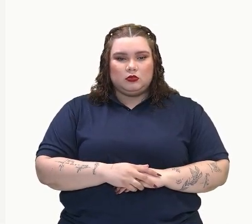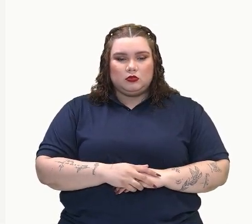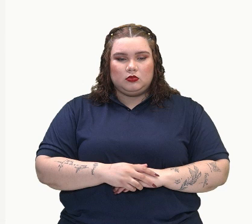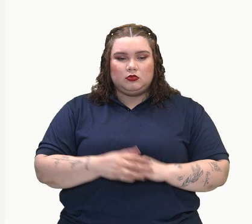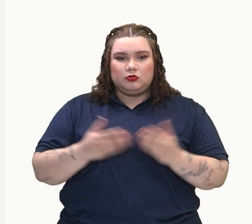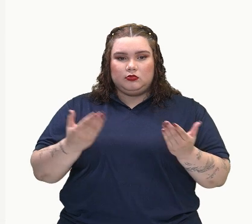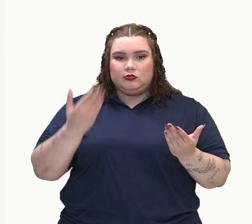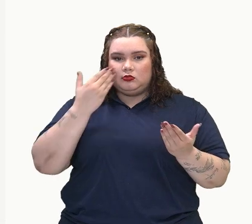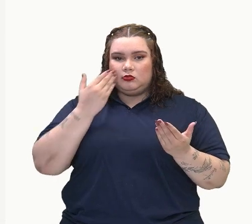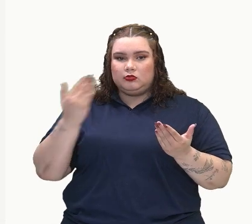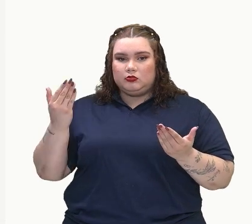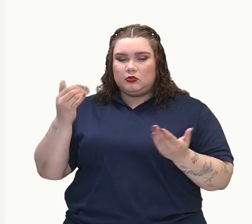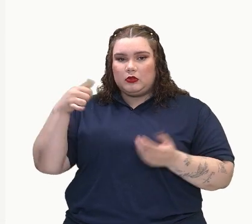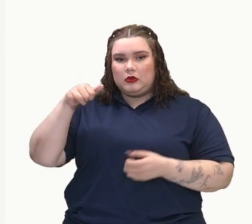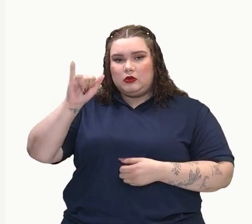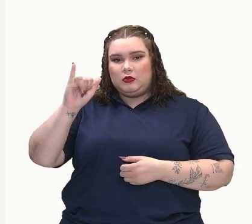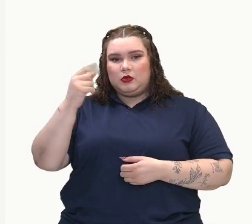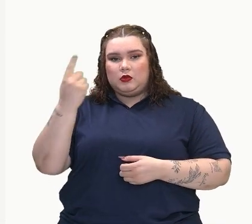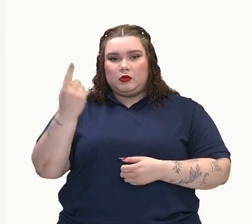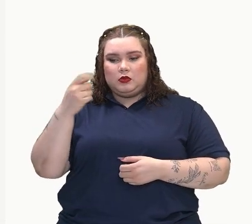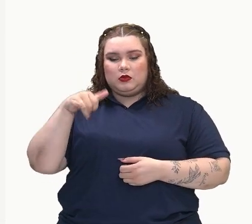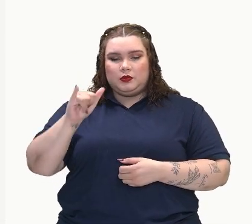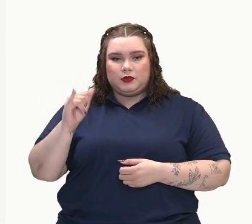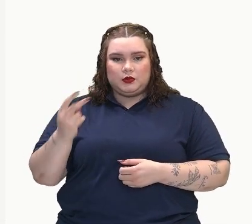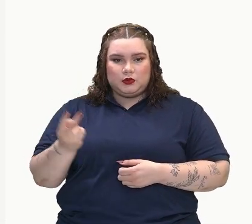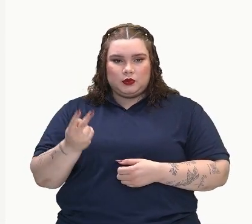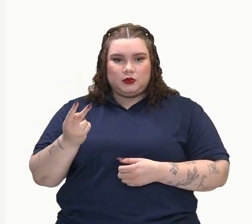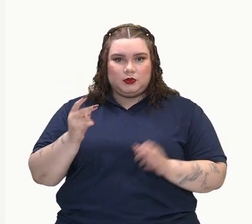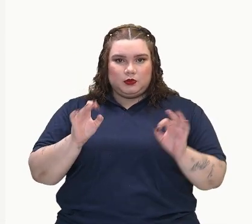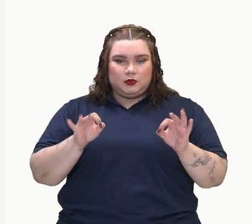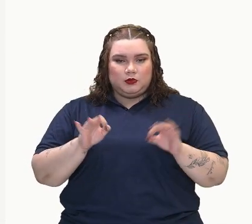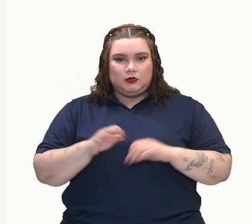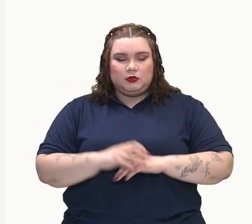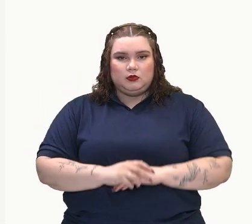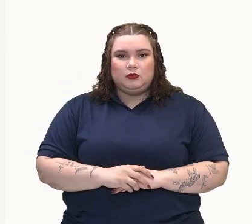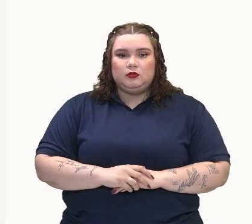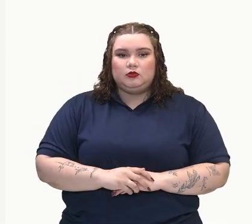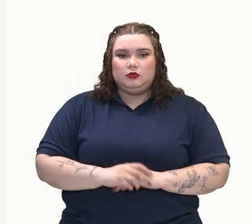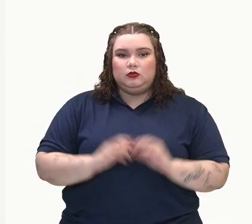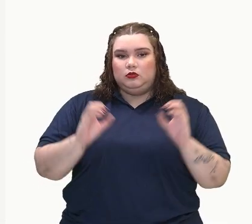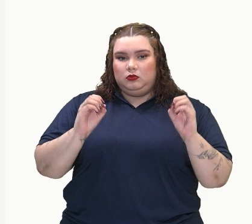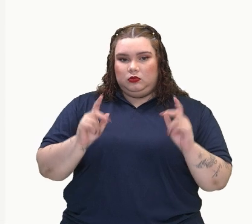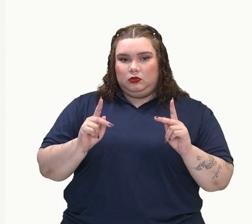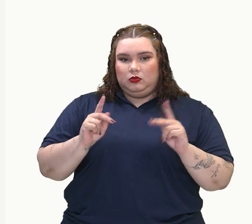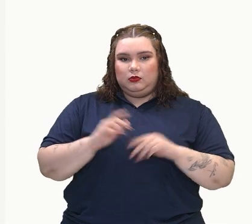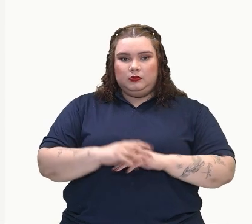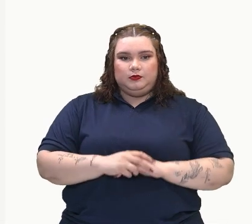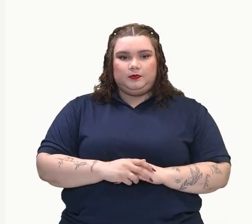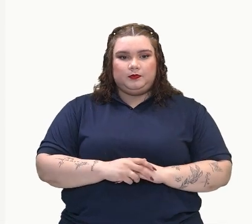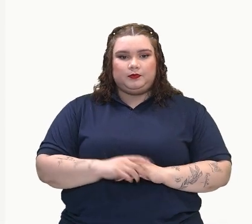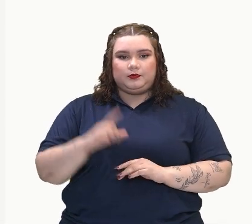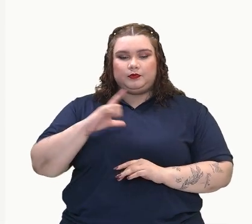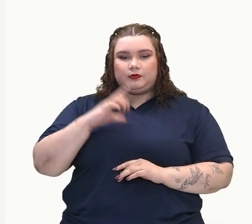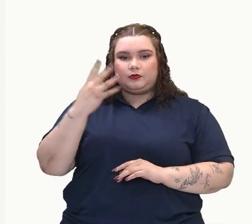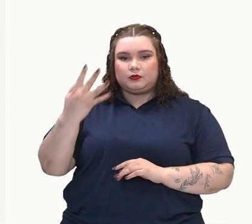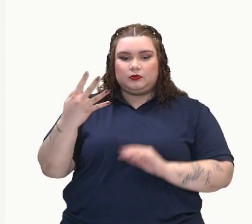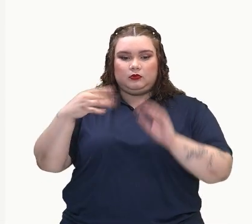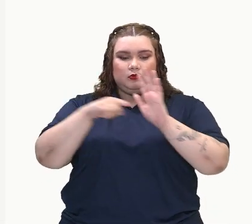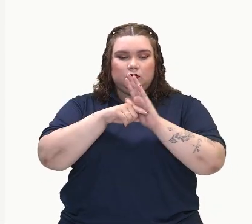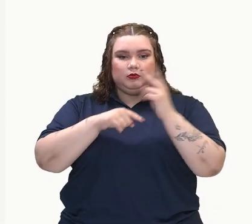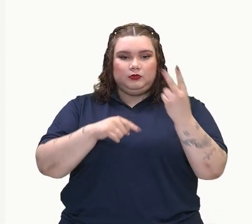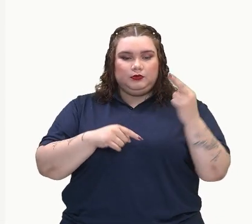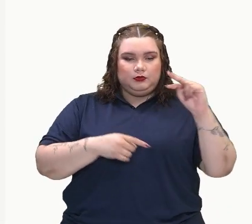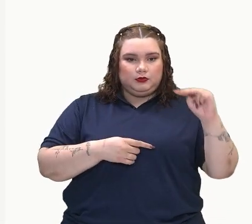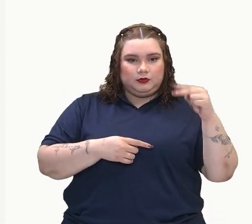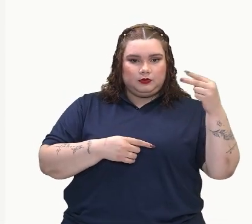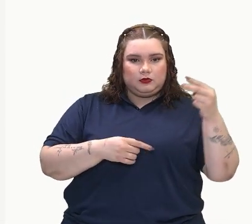x2 aqui, aqui y1, y2. Beleza. Aí eu vou ter 4 menos 2 ao quadrado,